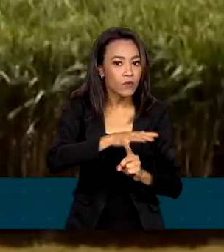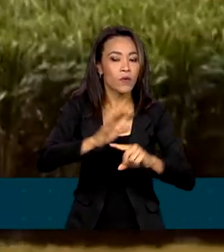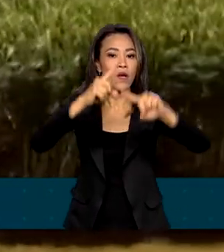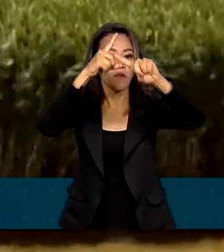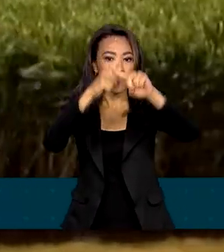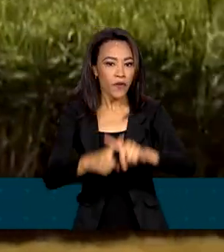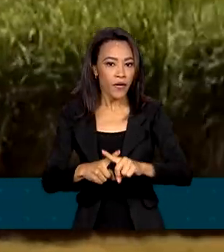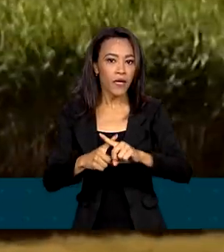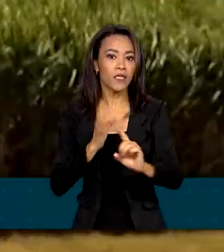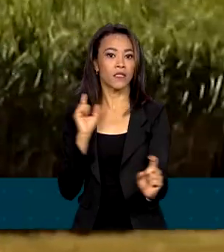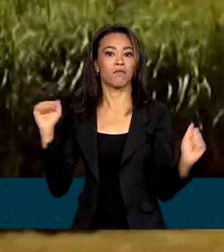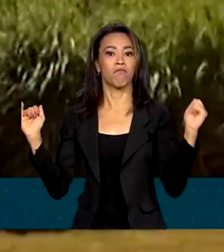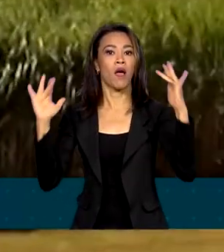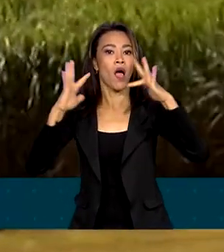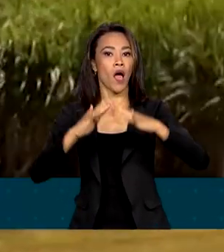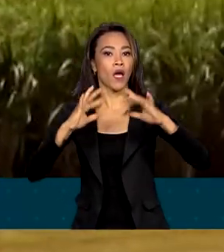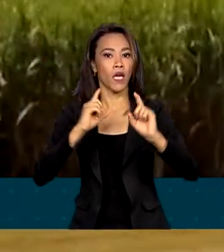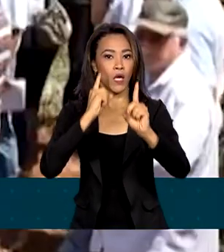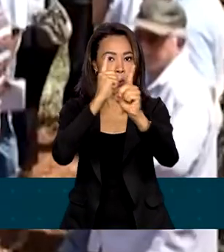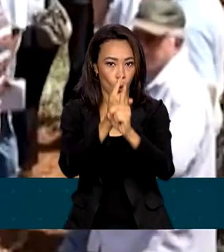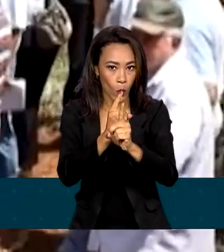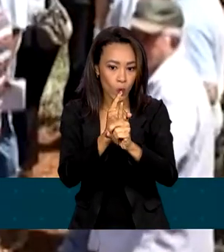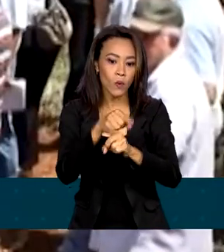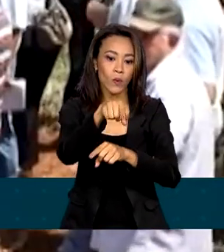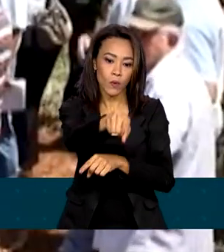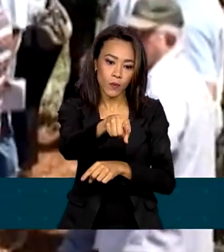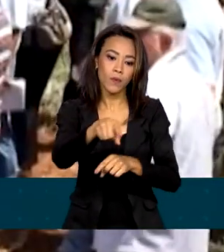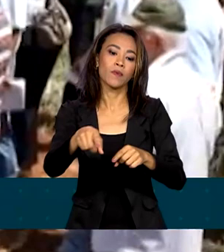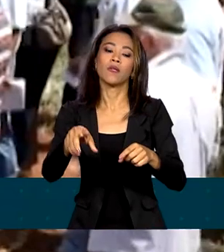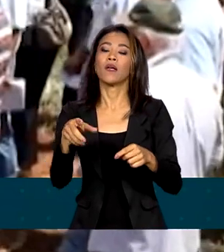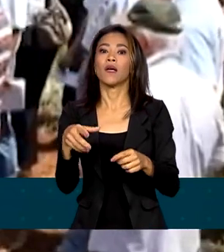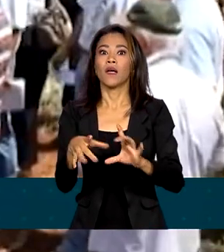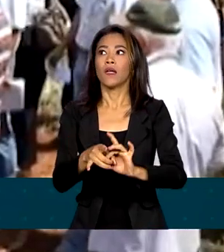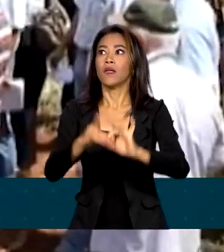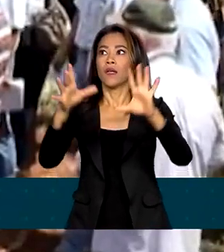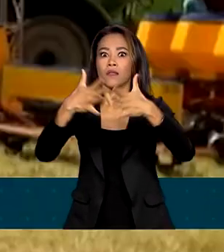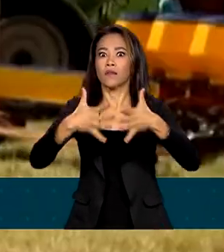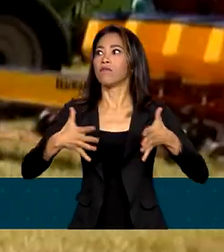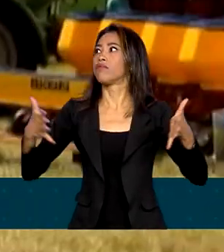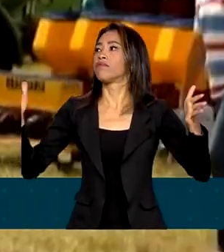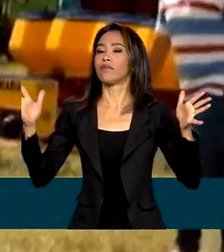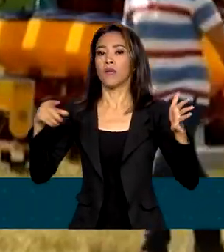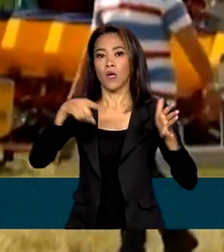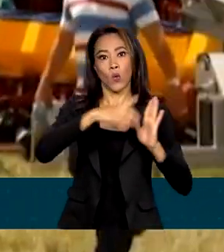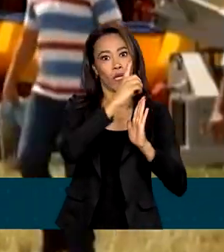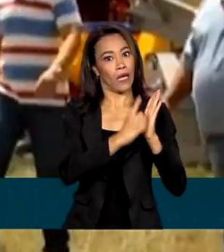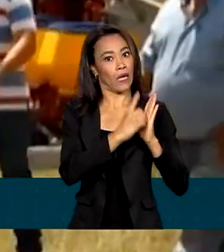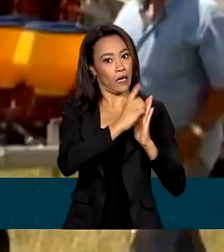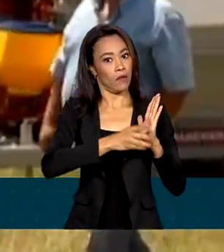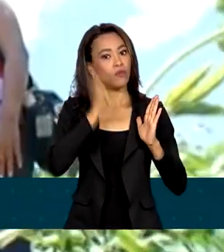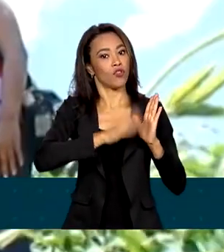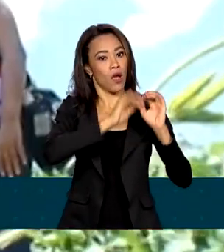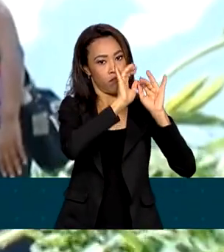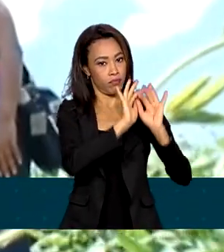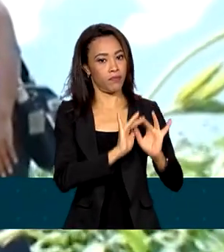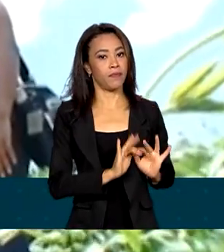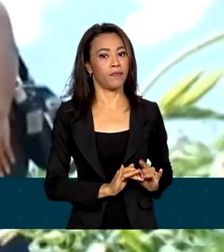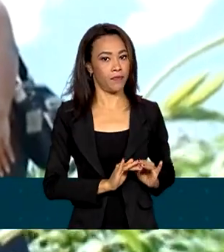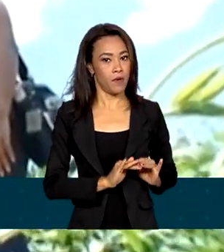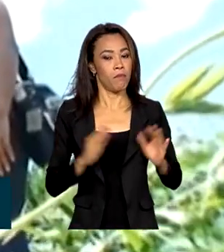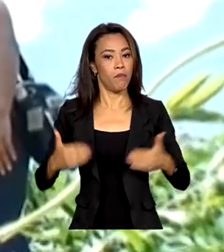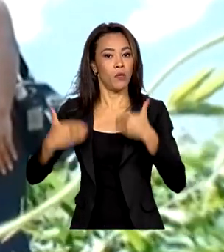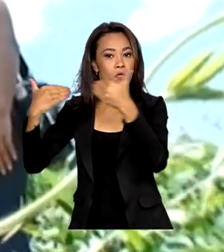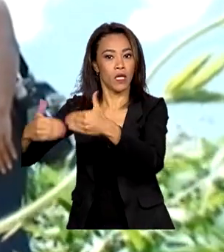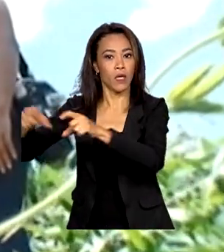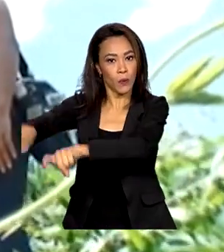e eventos com aglomeração e criação de aves em ar livre, ao ar livre. O decreto foi editado pelo Ministério da Agricultura